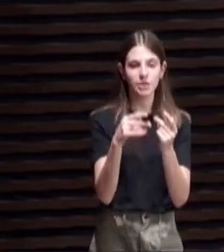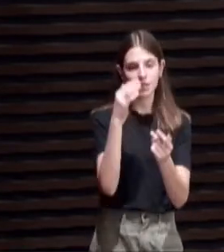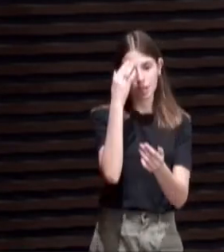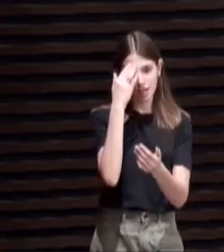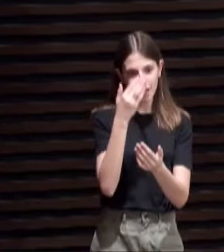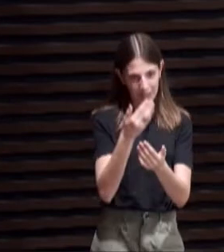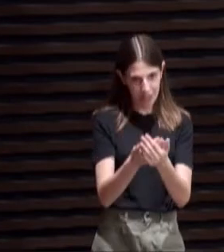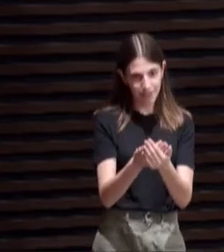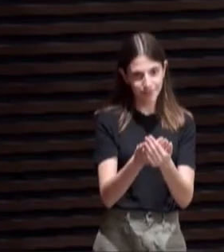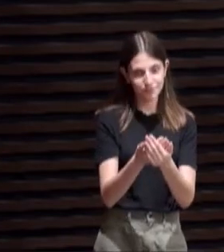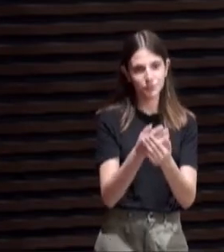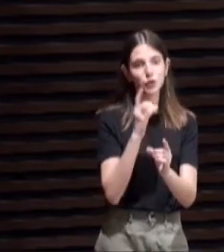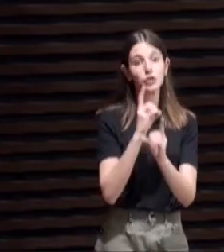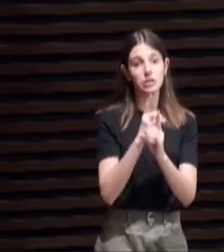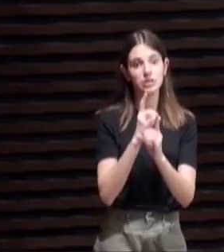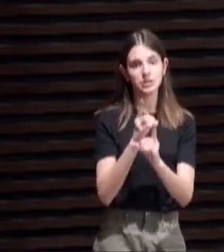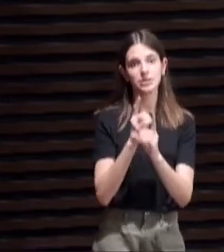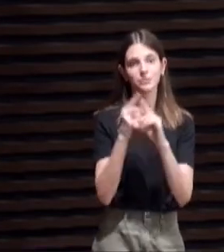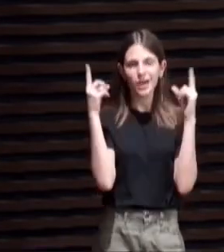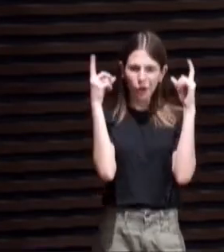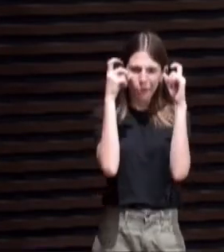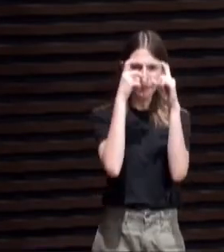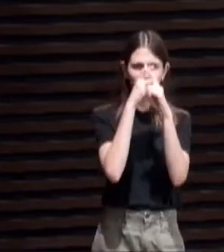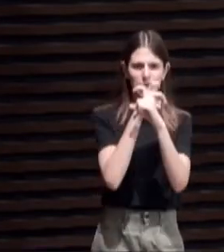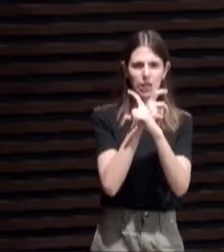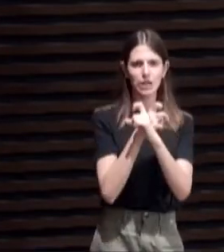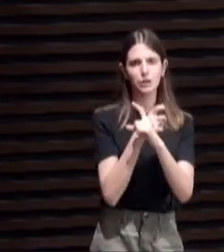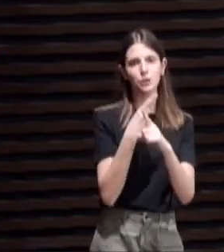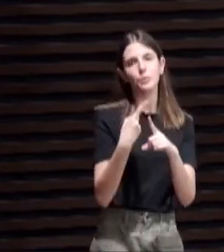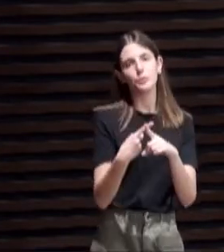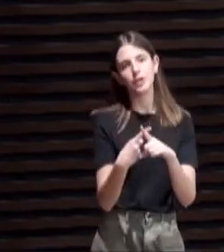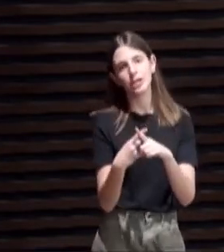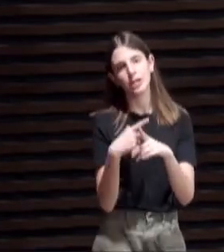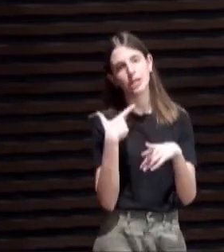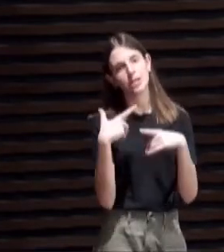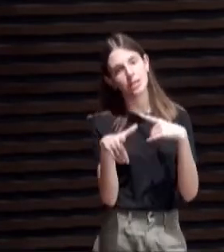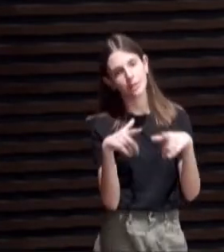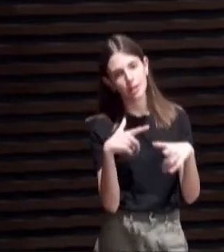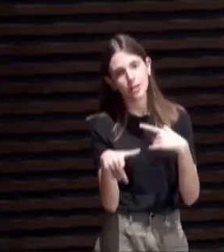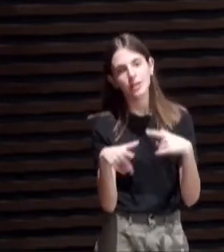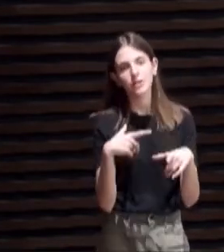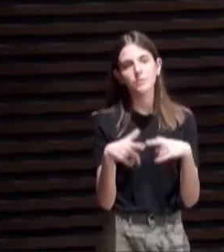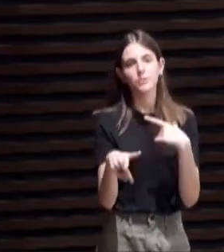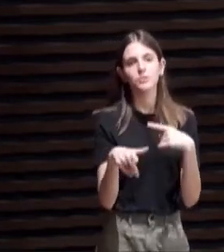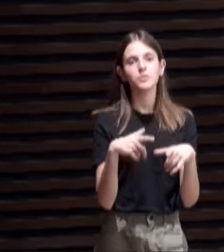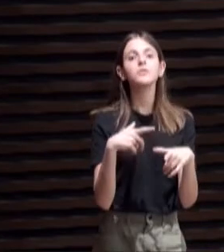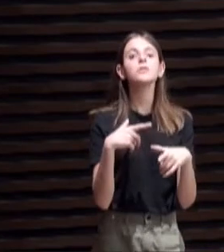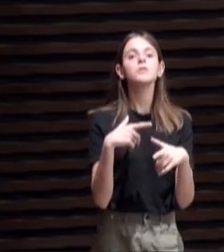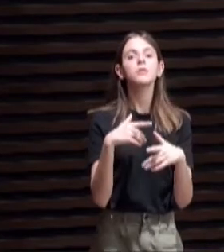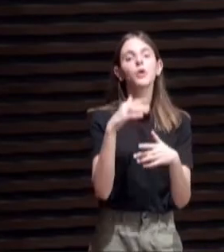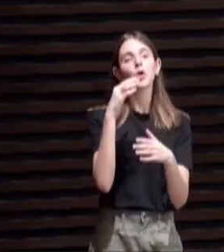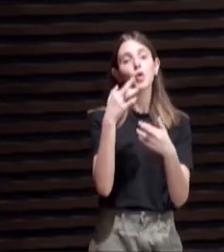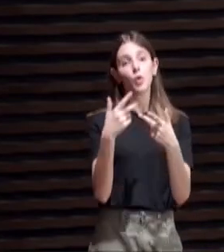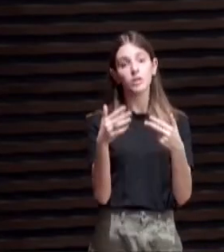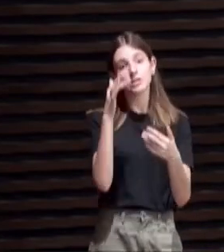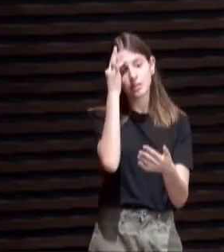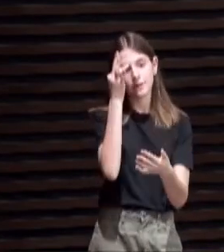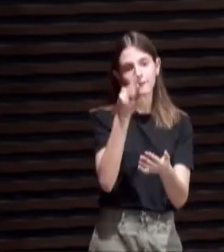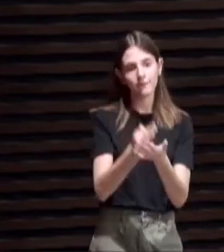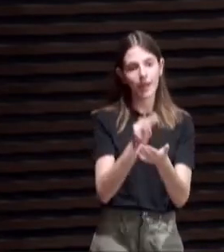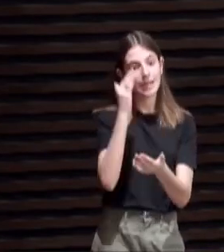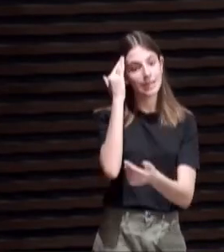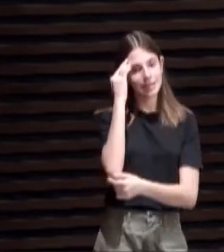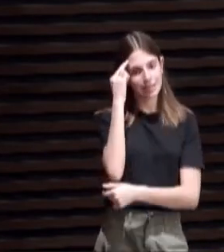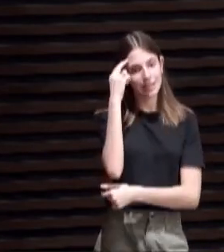é também extremamente complicado, porque a gente trabalha a conversão com as categorias de fé e arrependimento. Então, todas